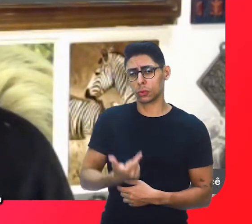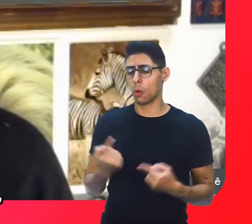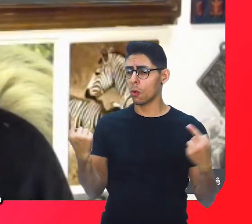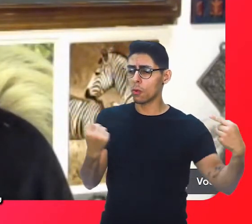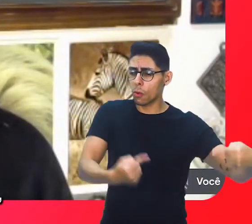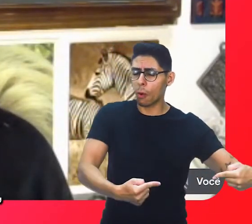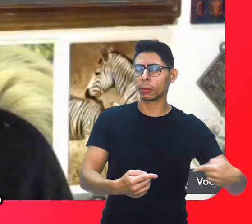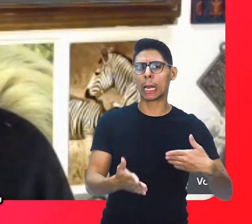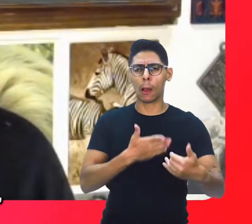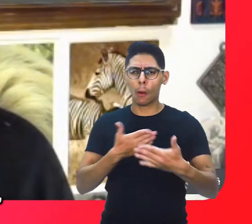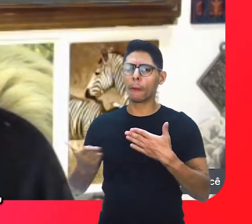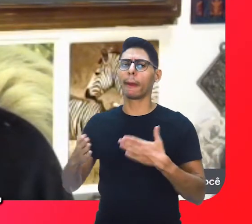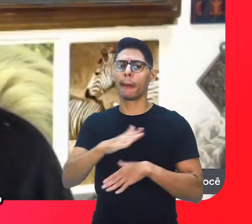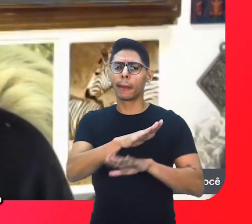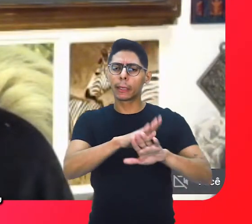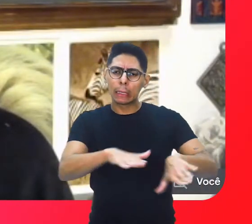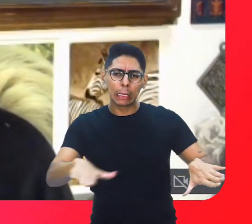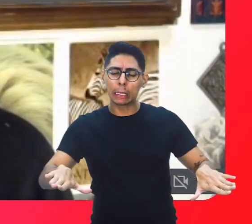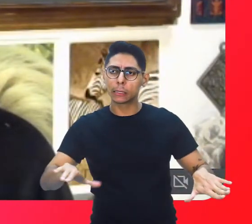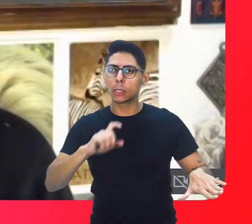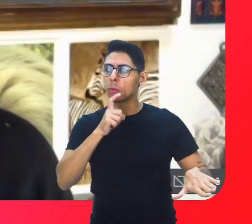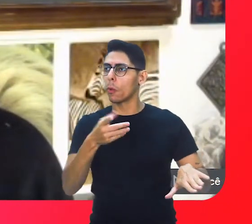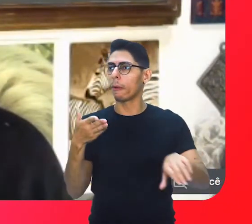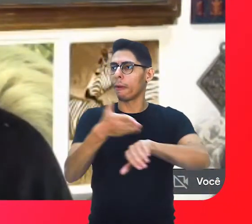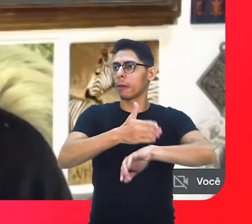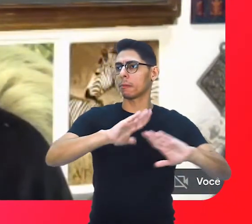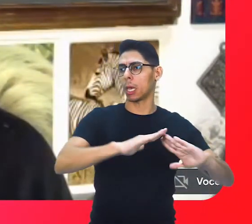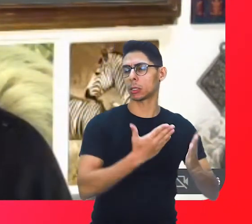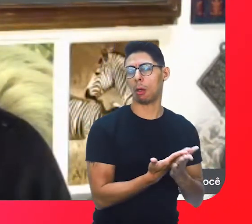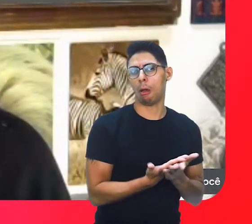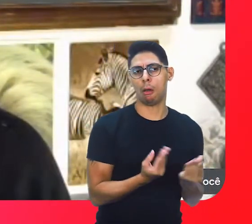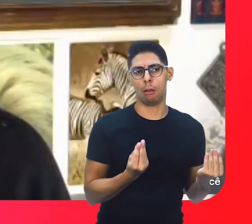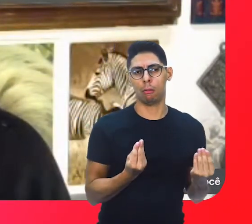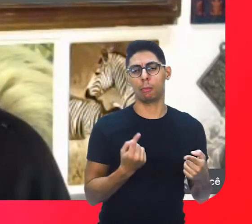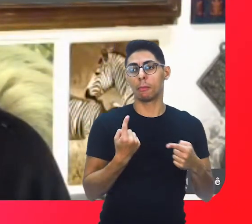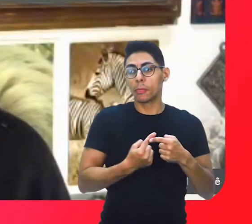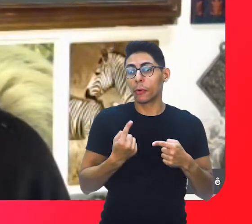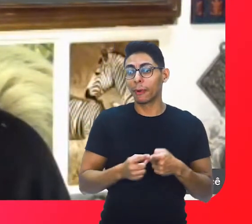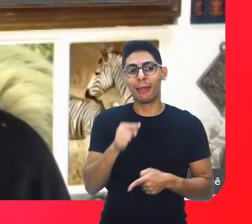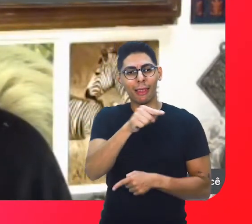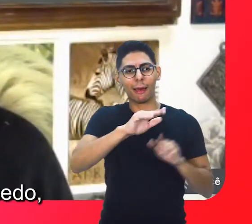qualquer criança não ir para a escola, porque é na escola que as gerações se